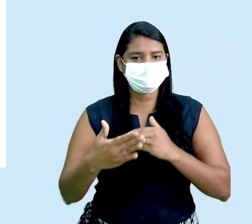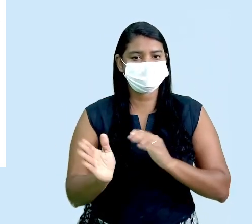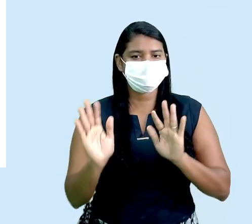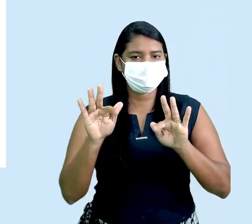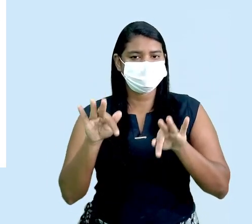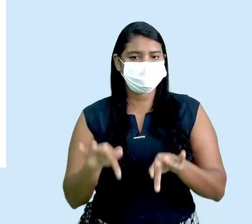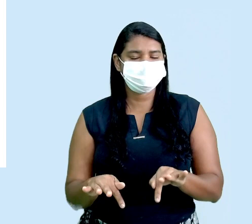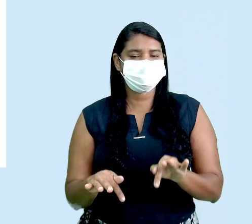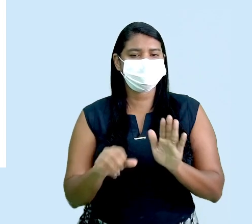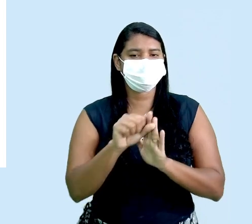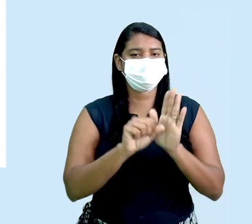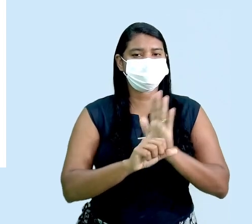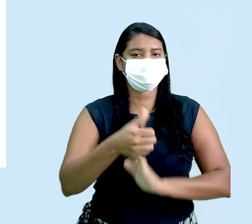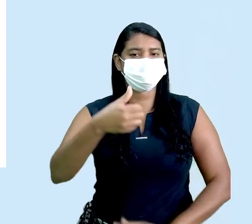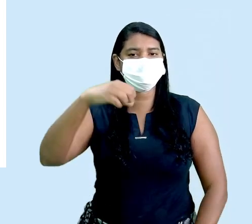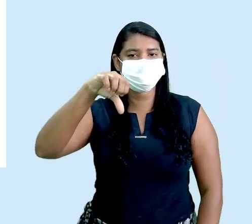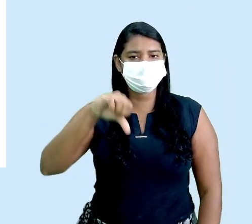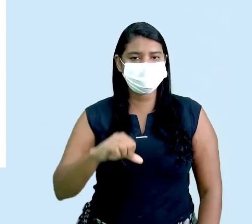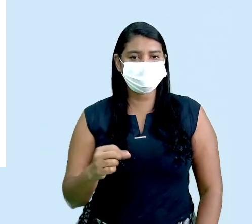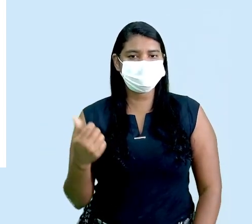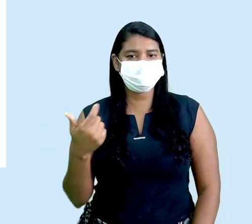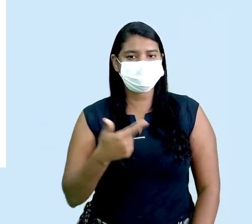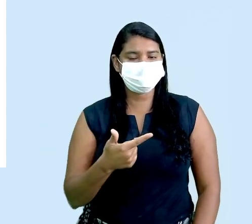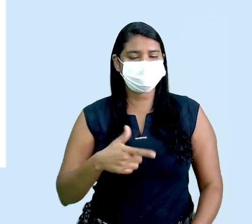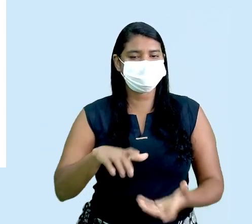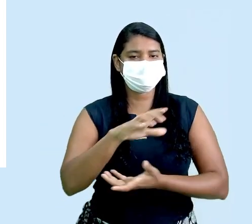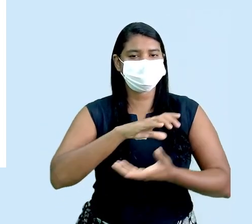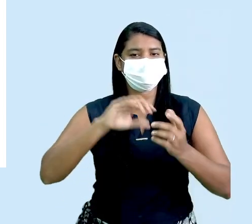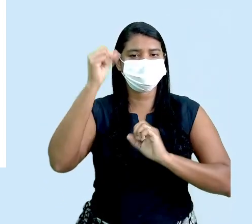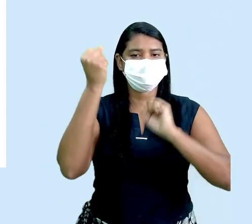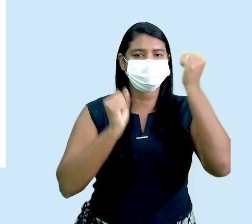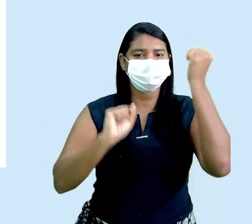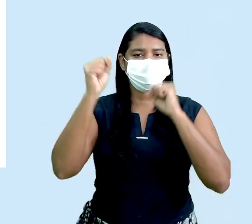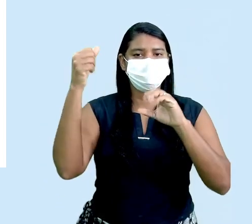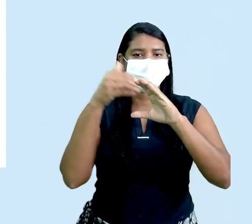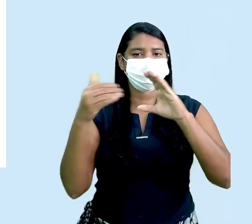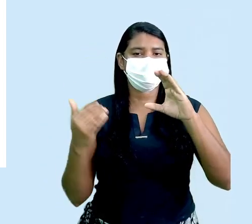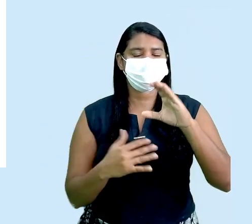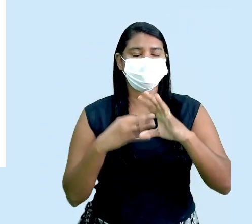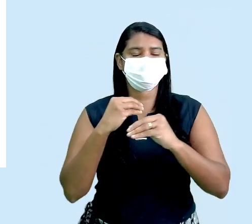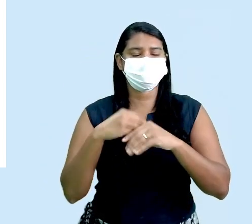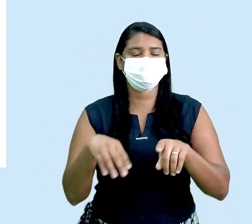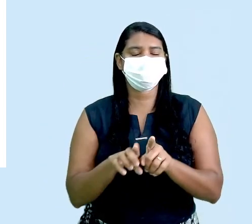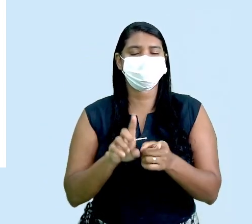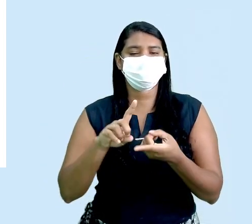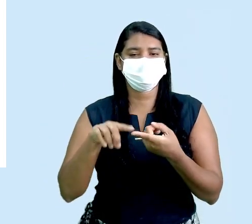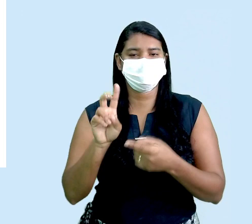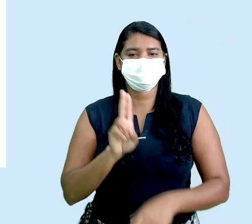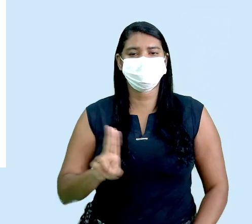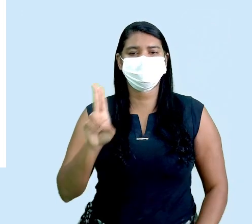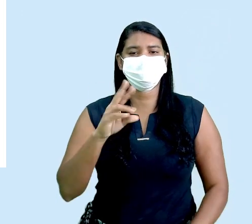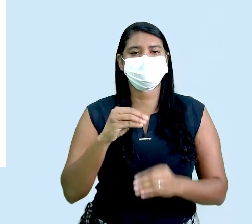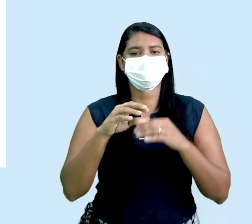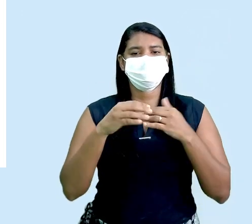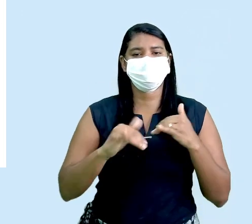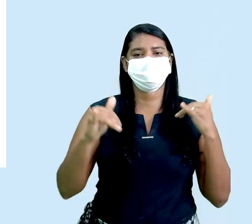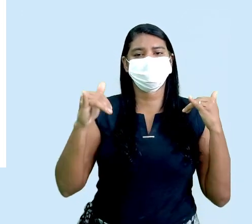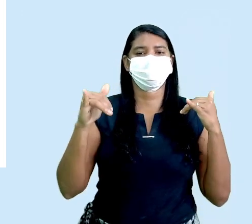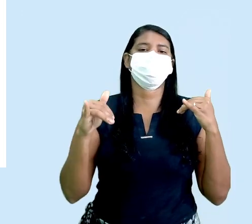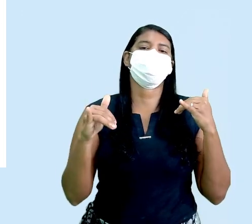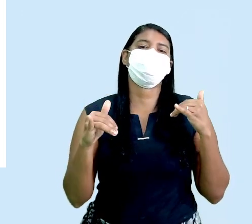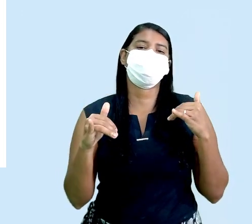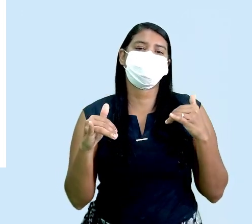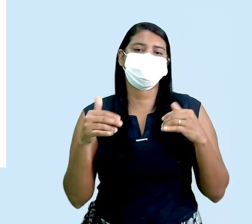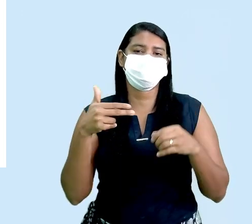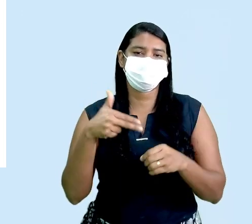século XIX, você já tem a segunda revolução industrial, né, que vai ser caracterizada principalmente pelo uso da eletricidade e dos